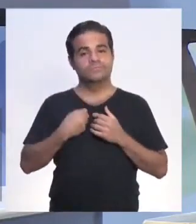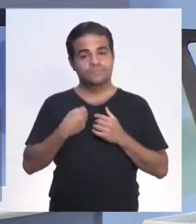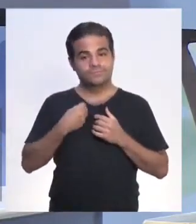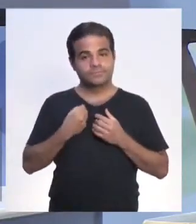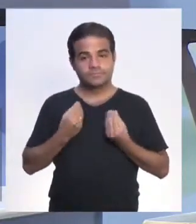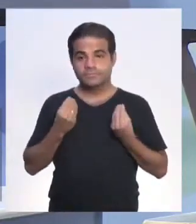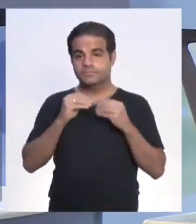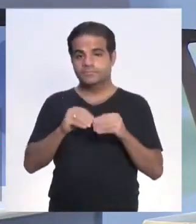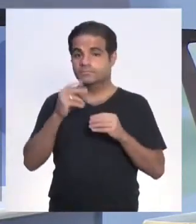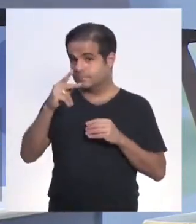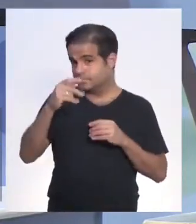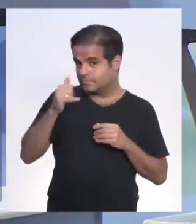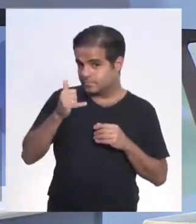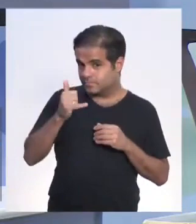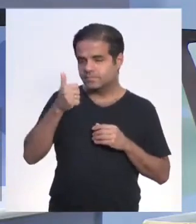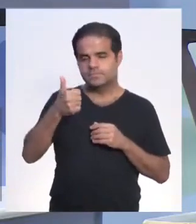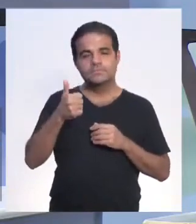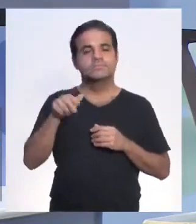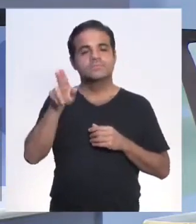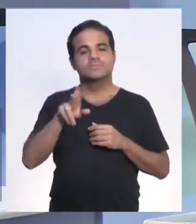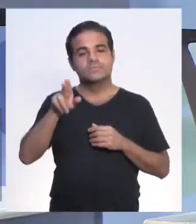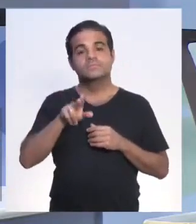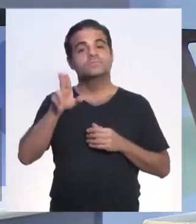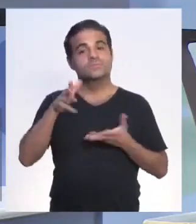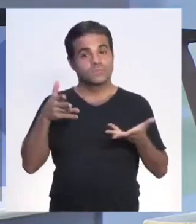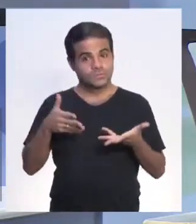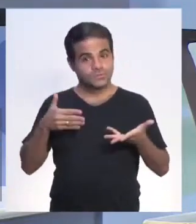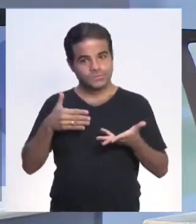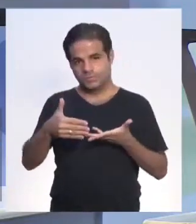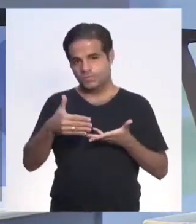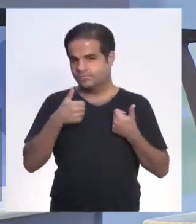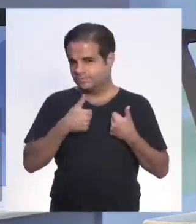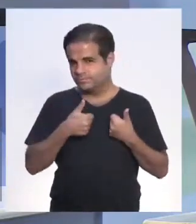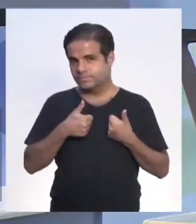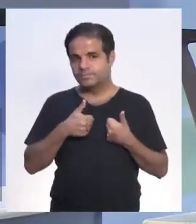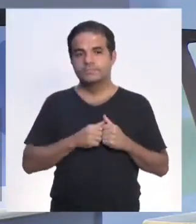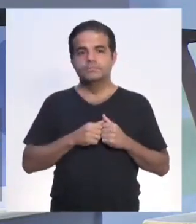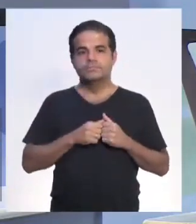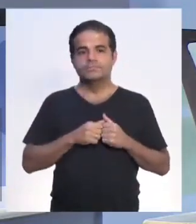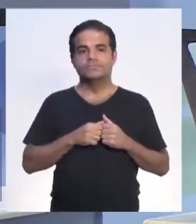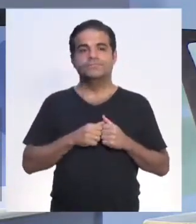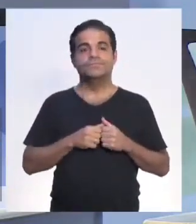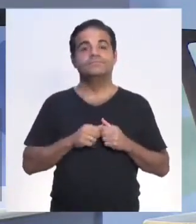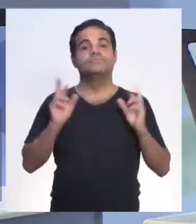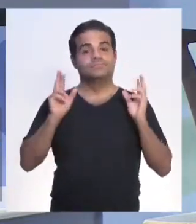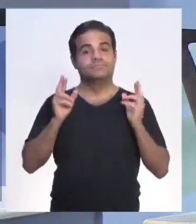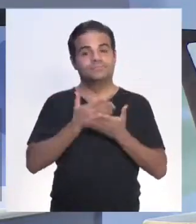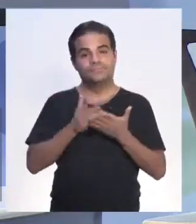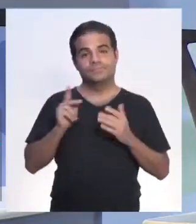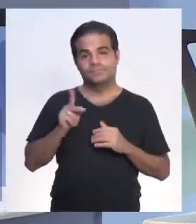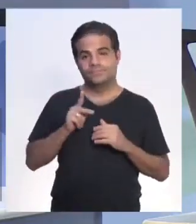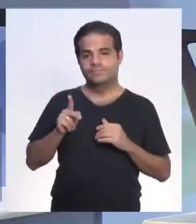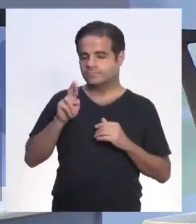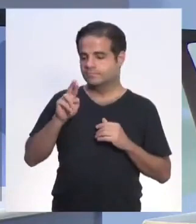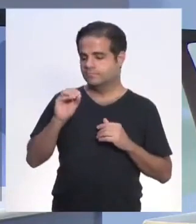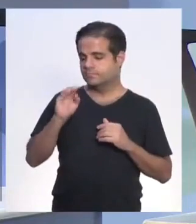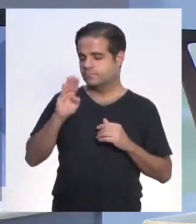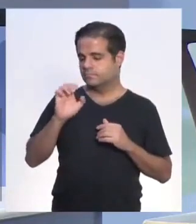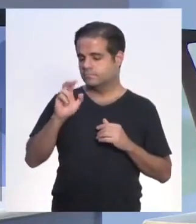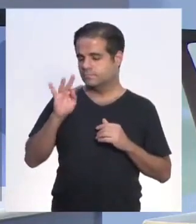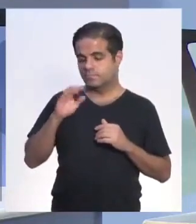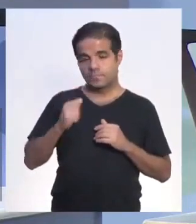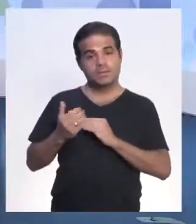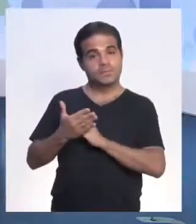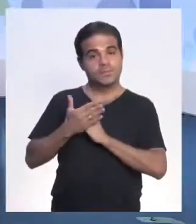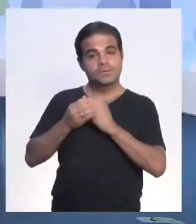função calculadora aí no seu celular, que nós vamos utilizar muito hoje, certo? Conto com a presença da professora Roberta para ajudar no